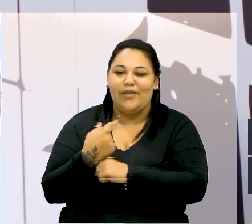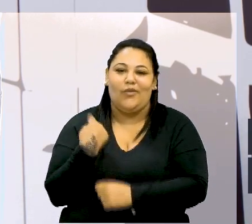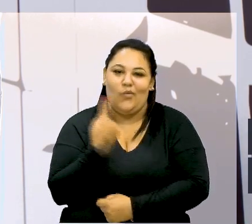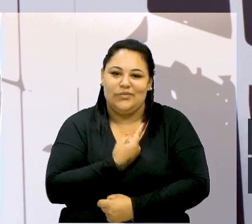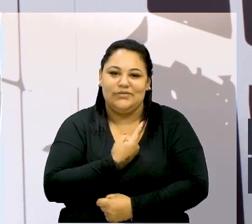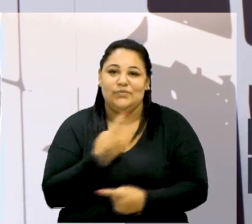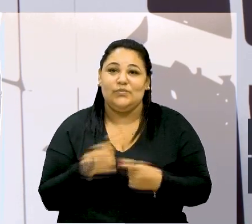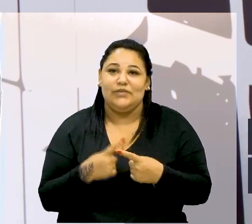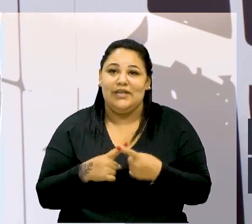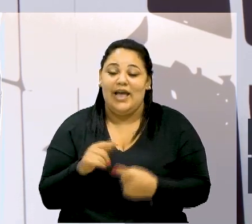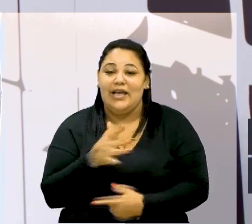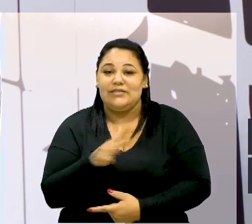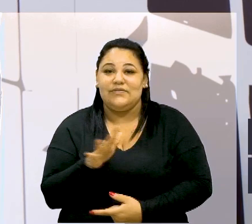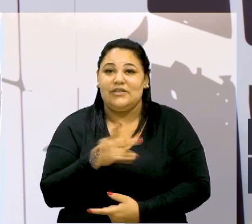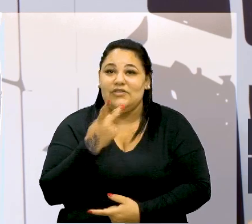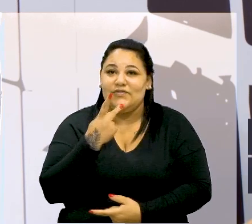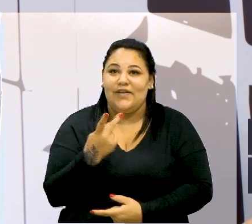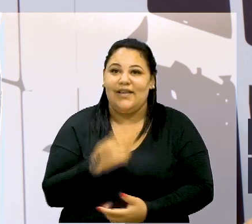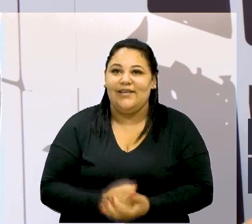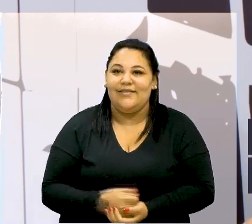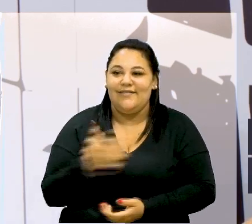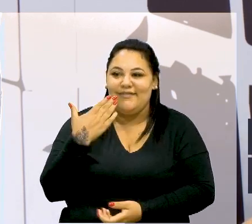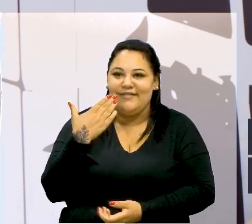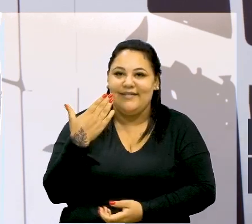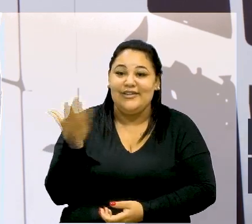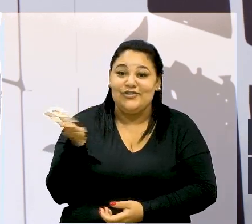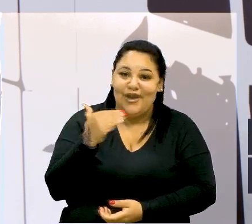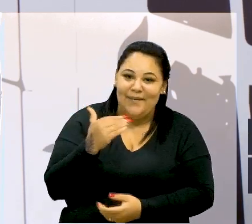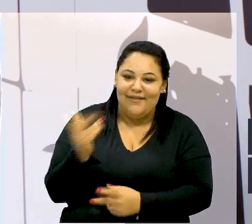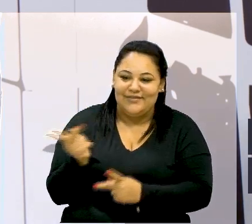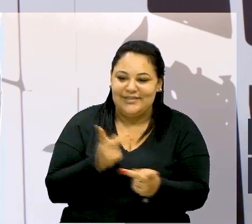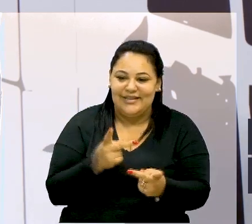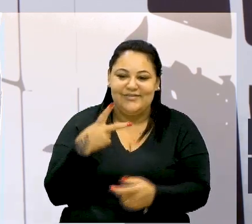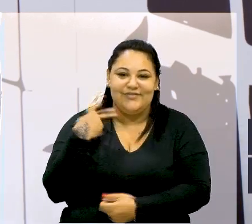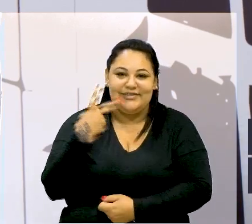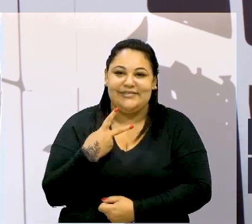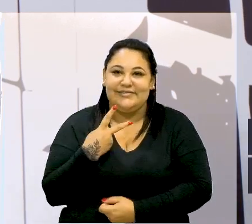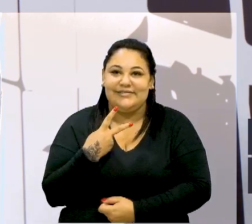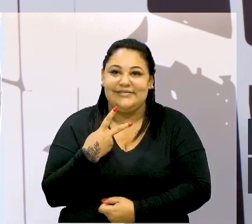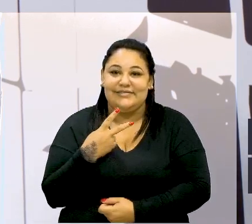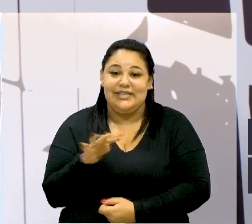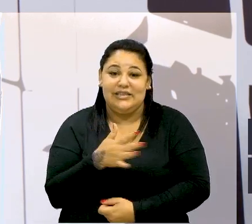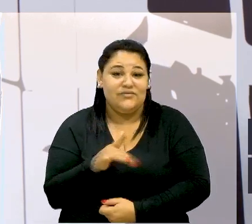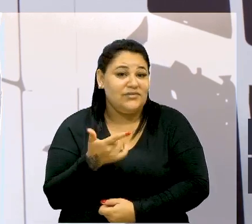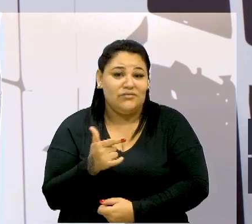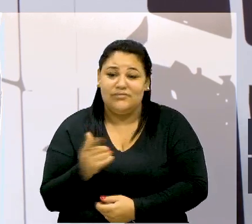por diversas vezes a gente diz, venham visitar o vereador, e a gente às vezes acaba não